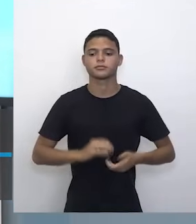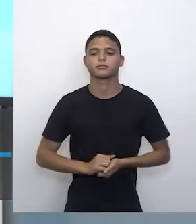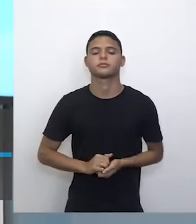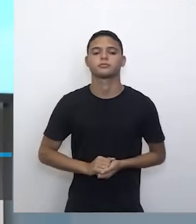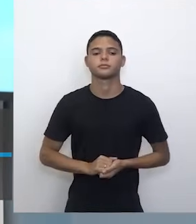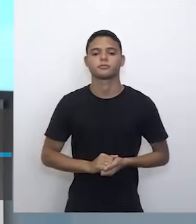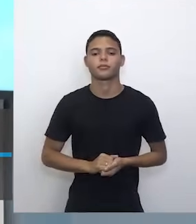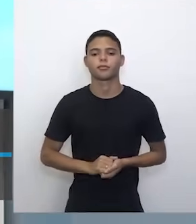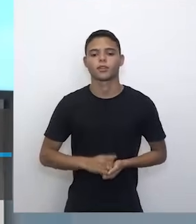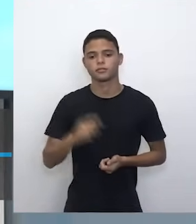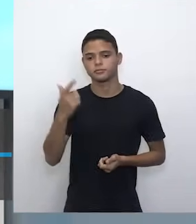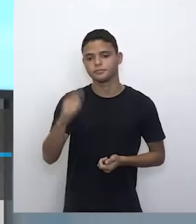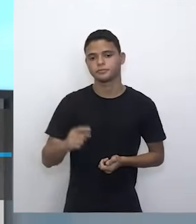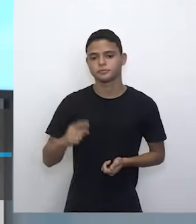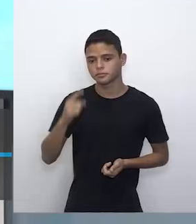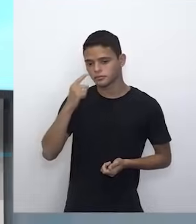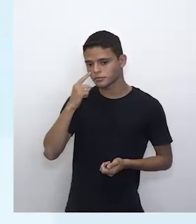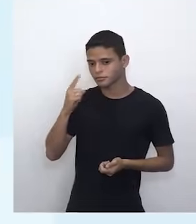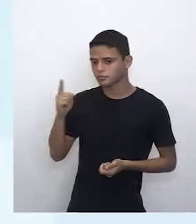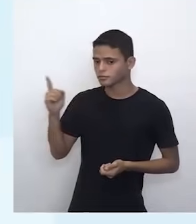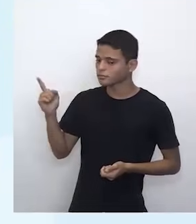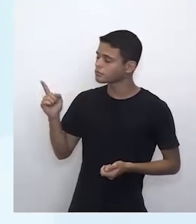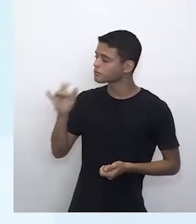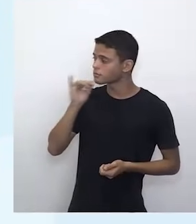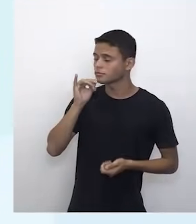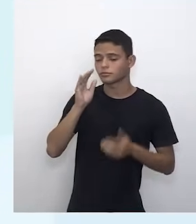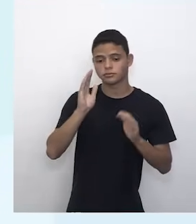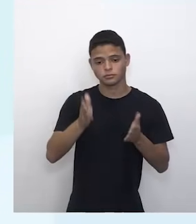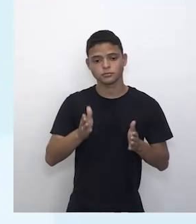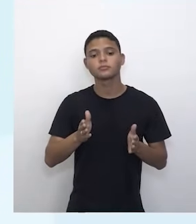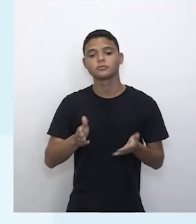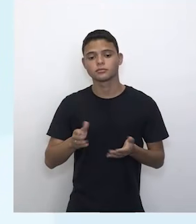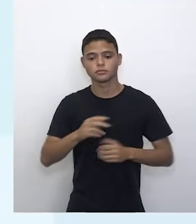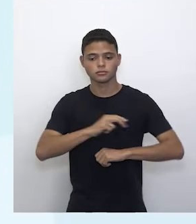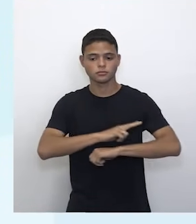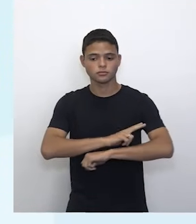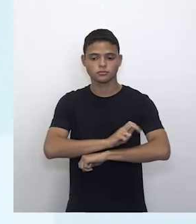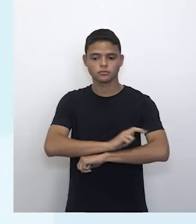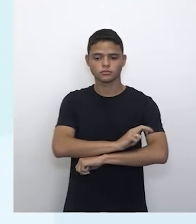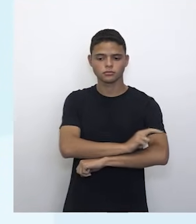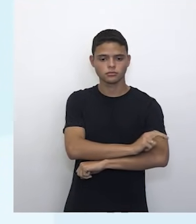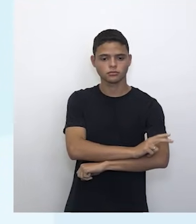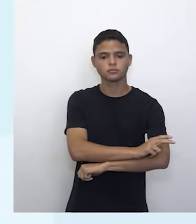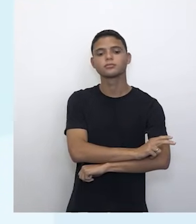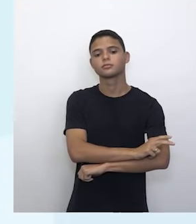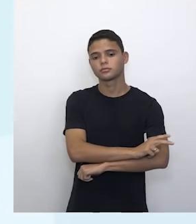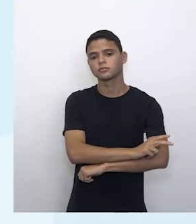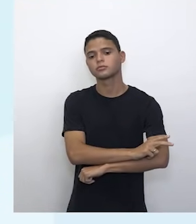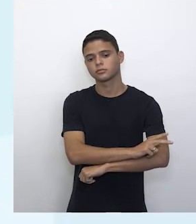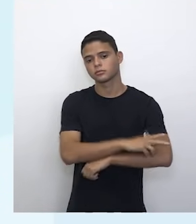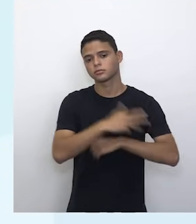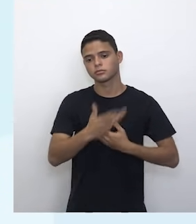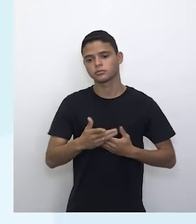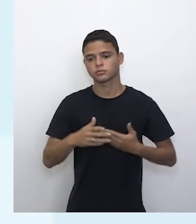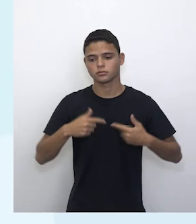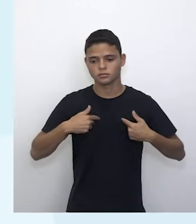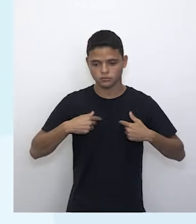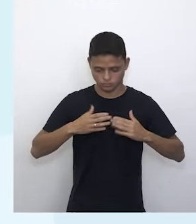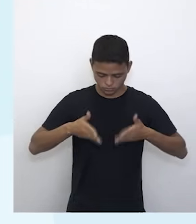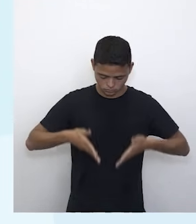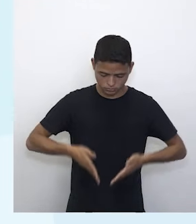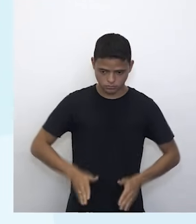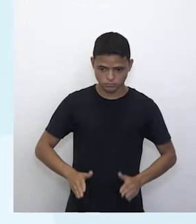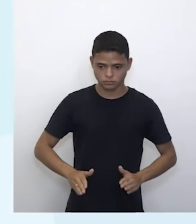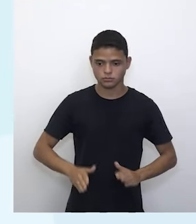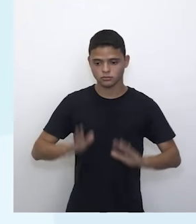bom? Bom, vamos ver o outro aí. O outro já falaram é o escorpião, que aí não é por fragmentação, é por partenogênese, que eu já falei